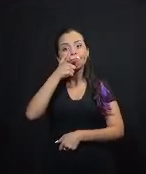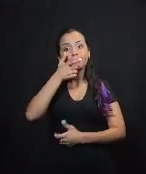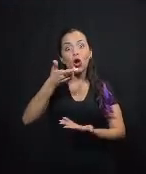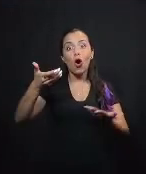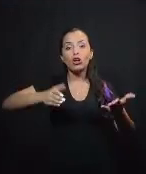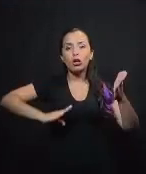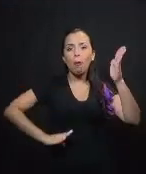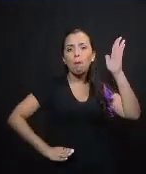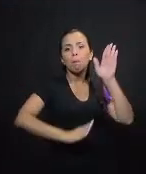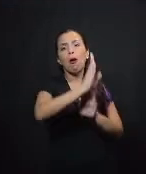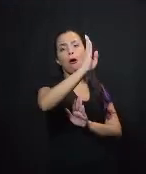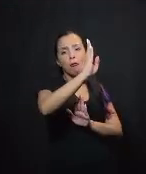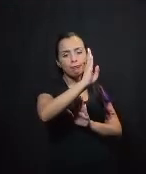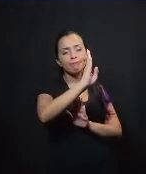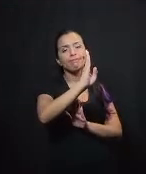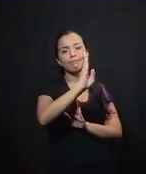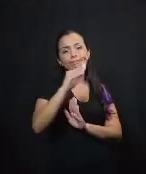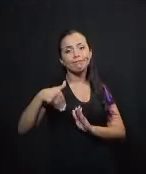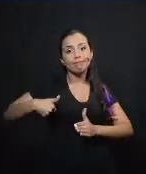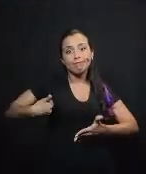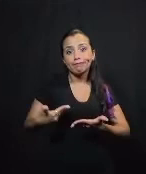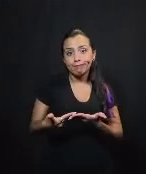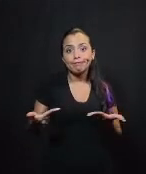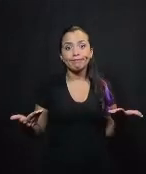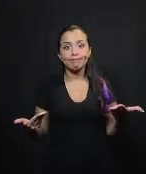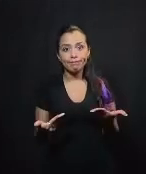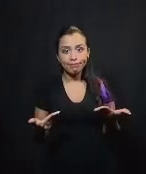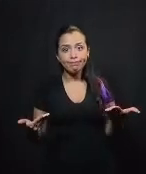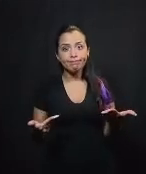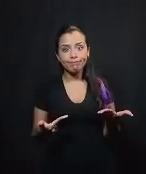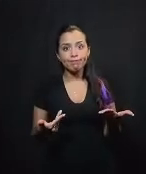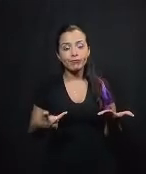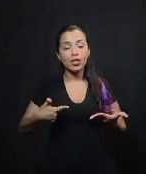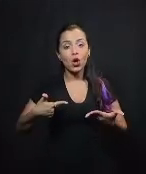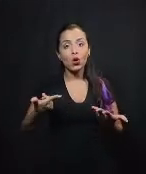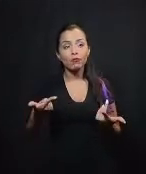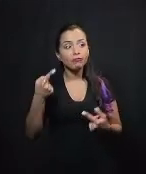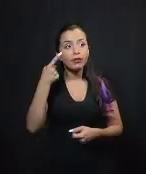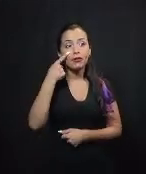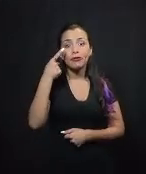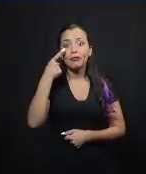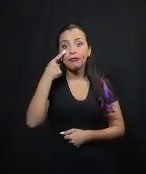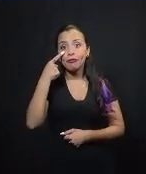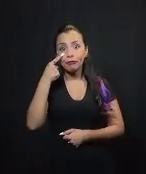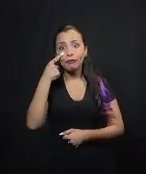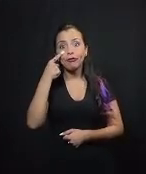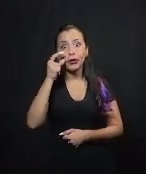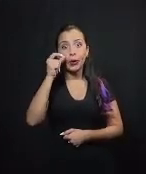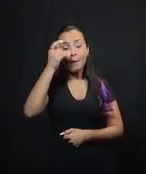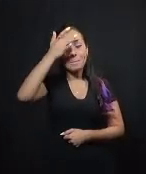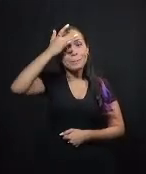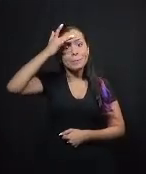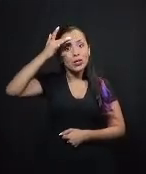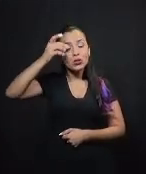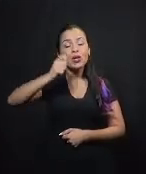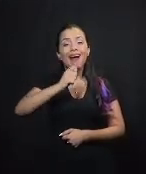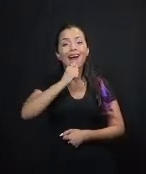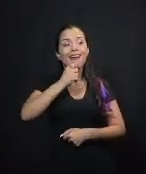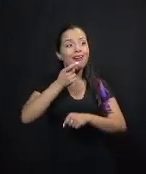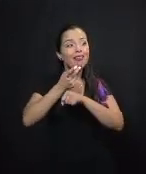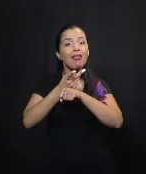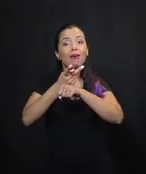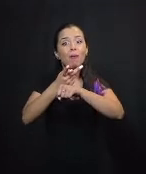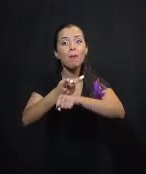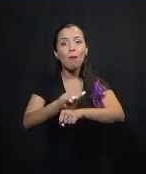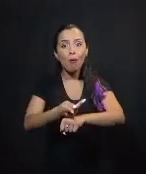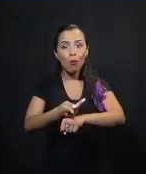E tanto é assim que se disputa arduamente, se busca muito,